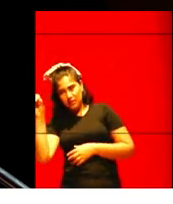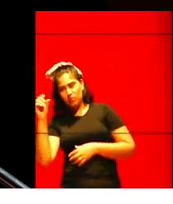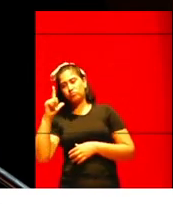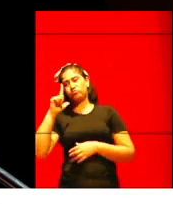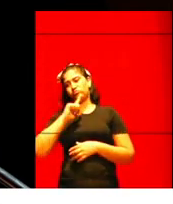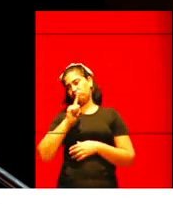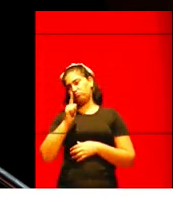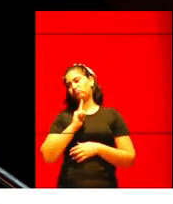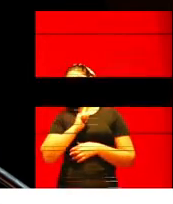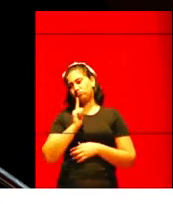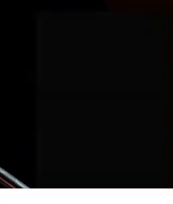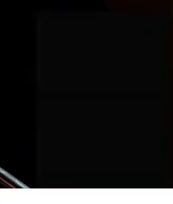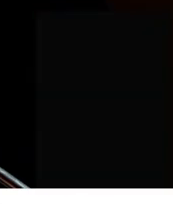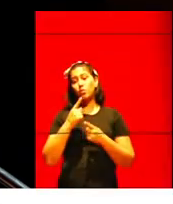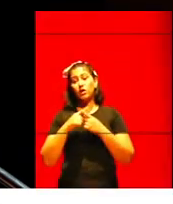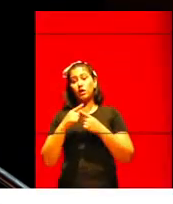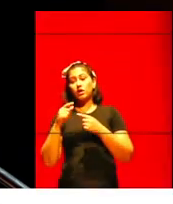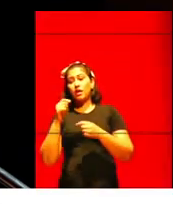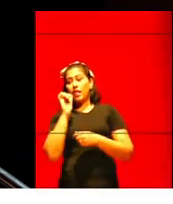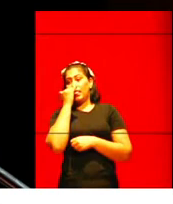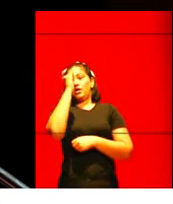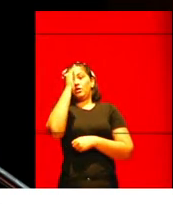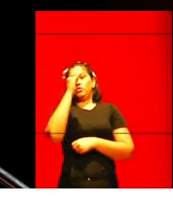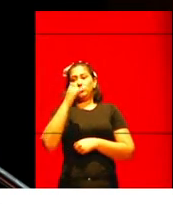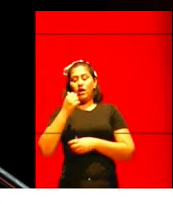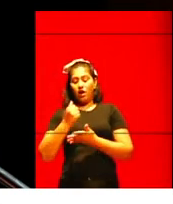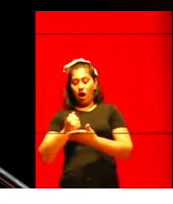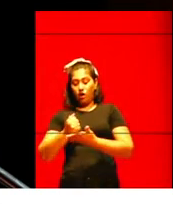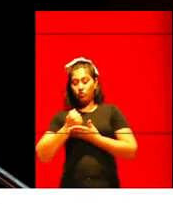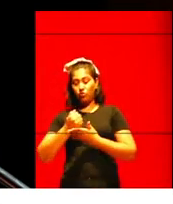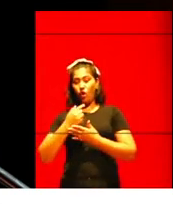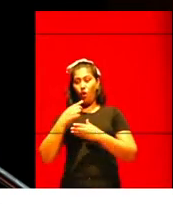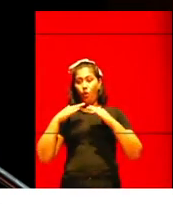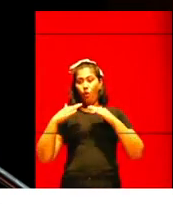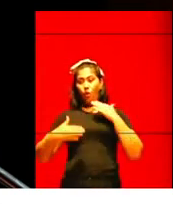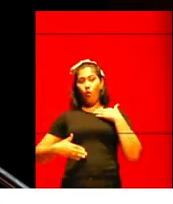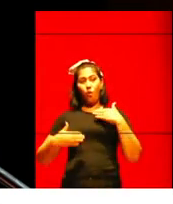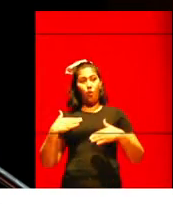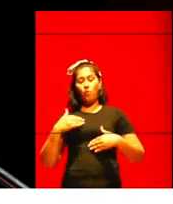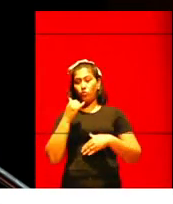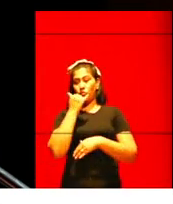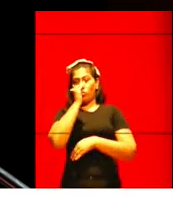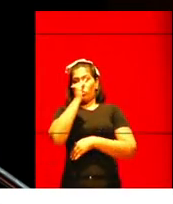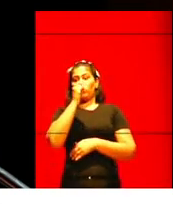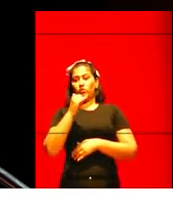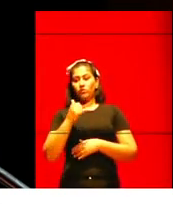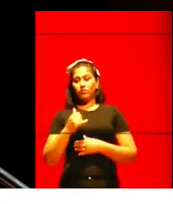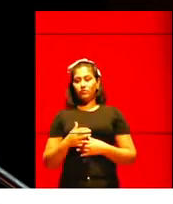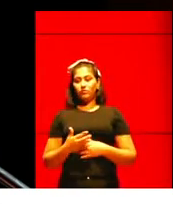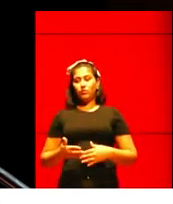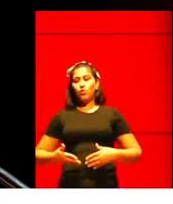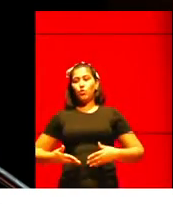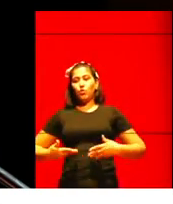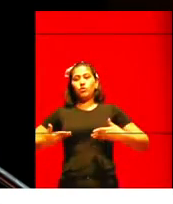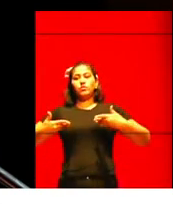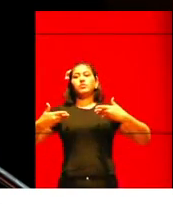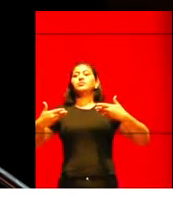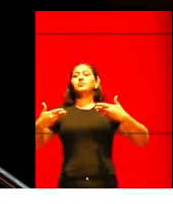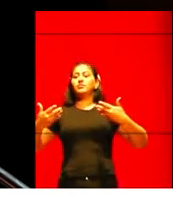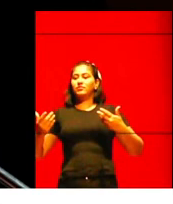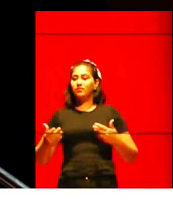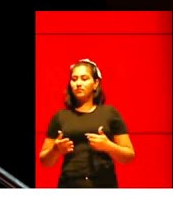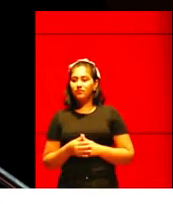células, obtêm energia. Então, ela vai ser oxidada e não hidrolisada. Outra